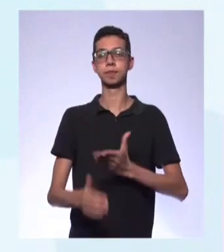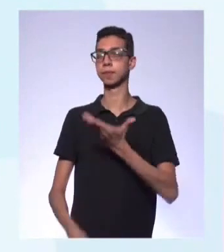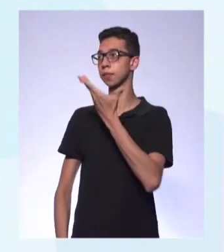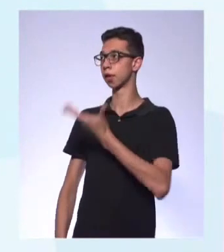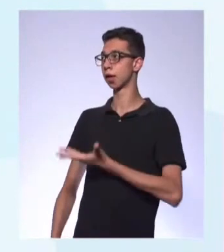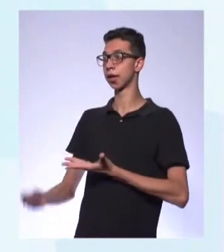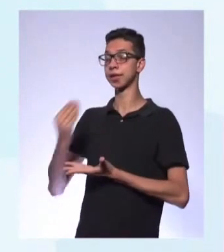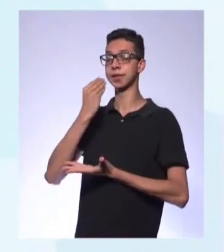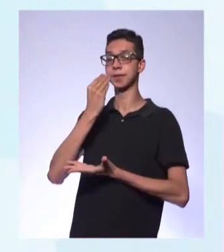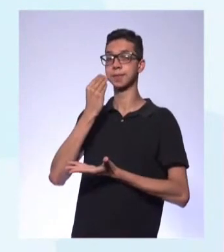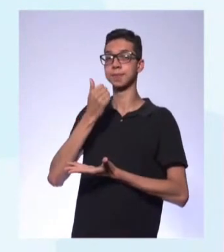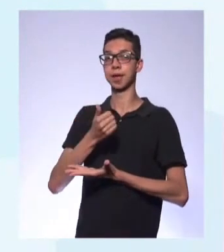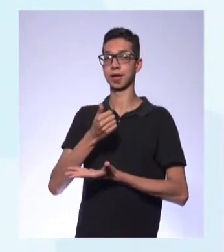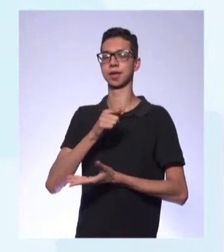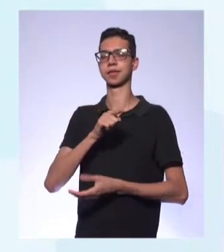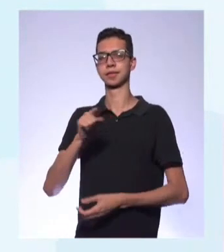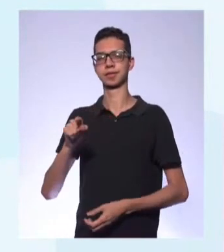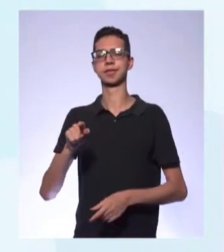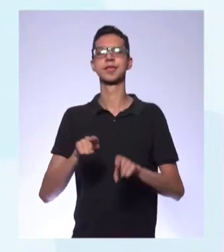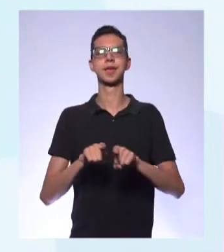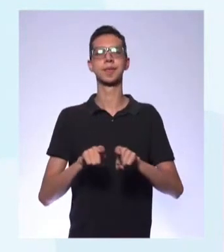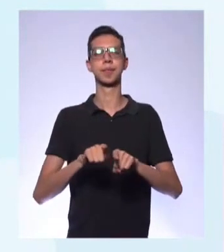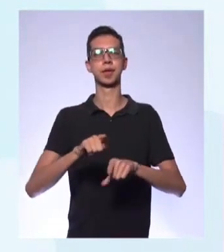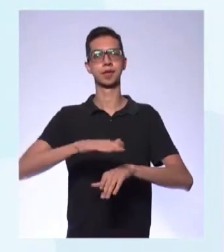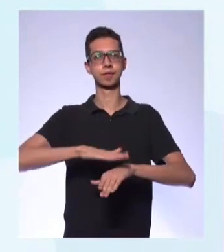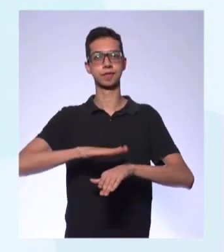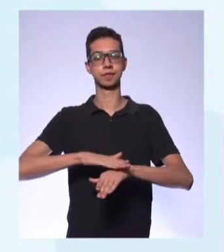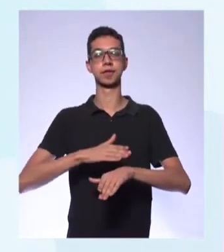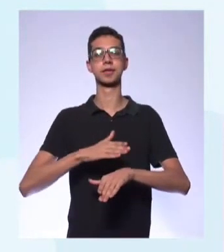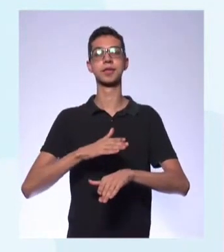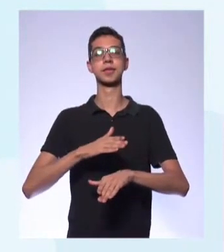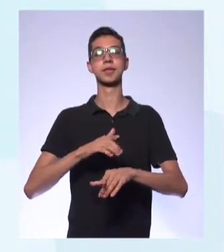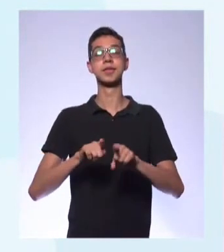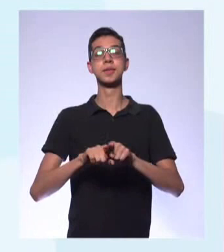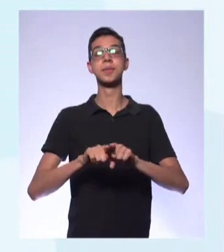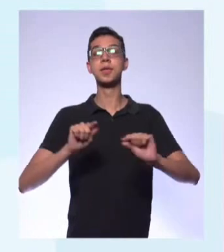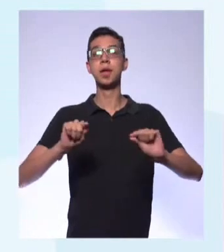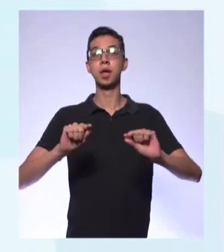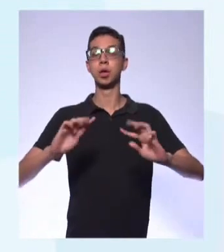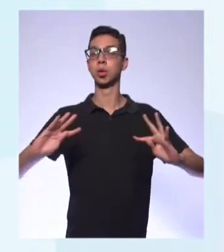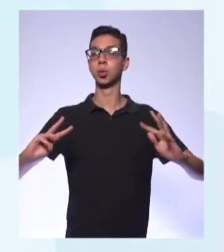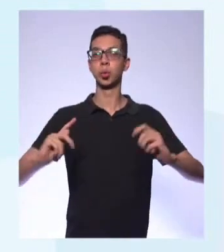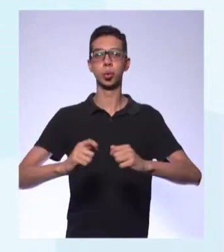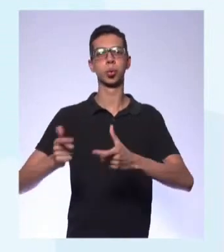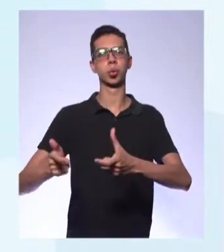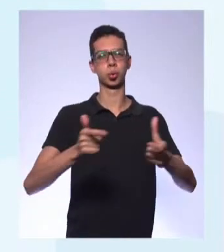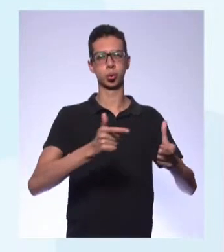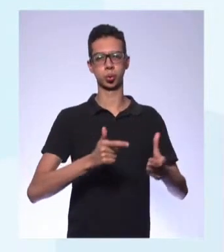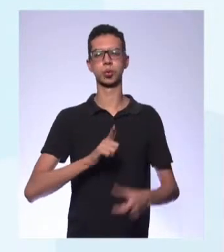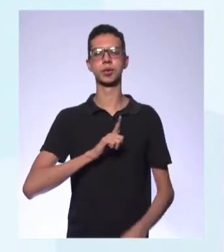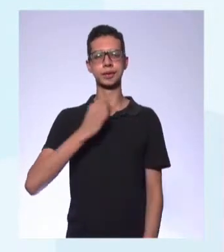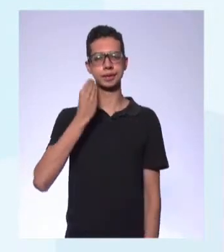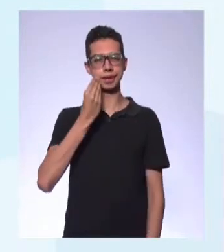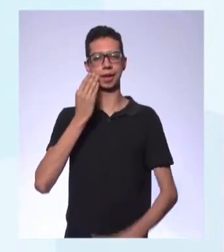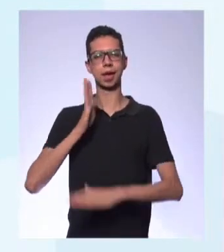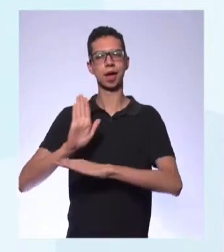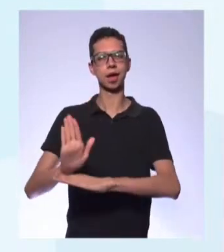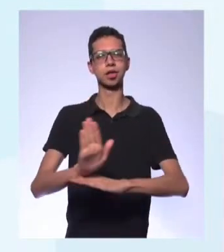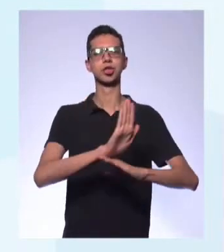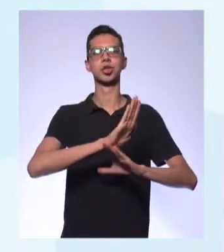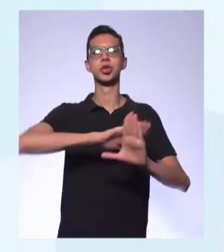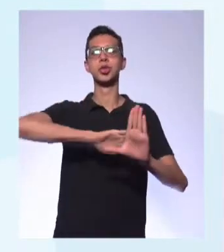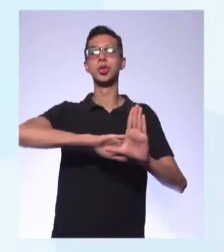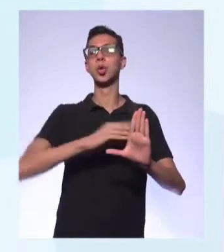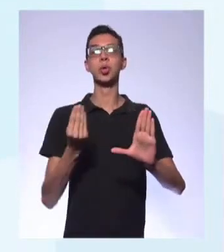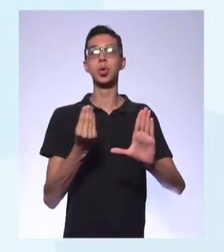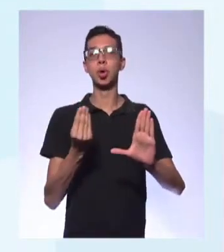ocorra de forma prazerosa, tanto para vocês que estão realizando, né? E como para todo o staff ali, né? Que vai ajudar vocês por trás aí